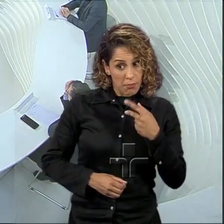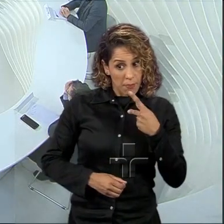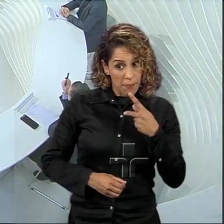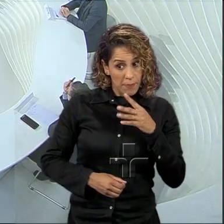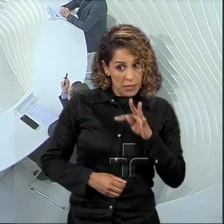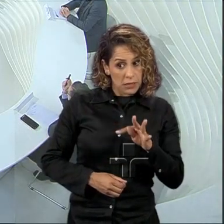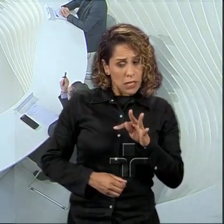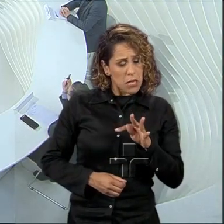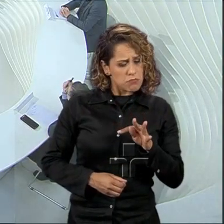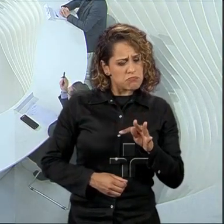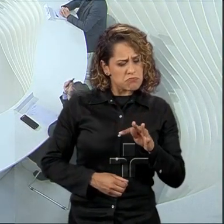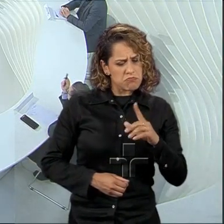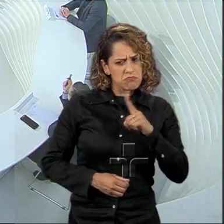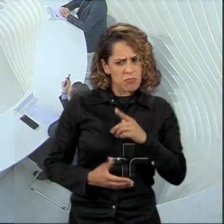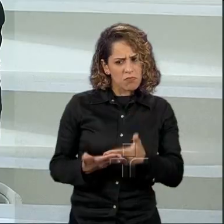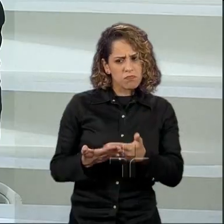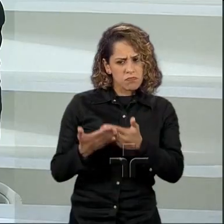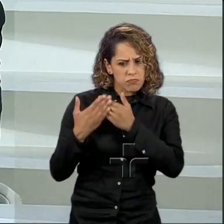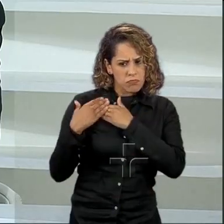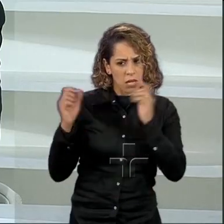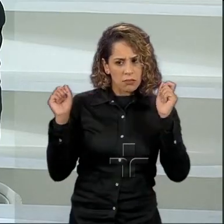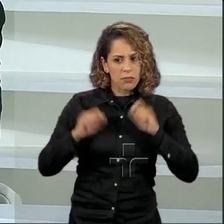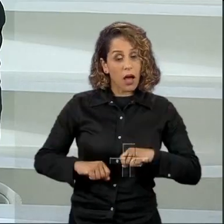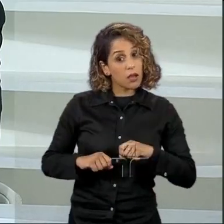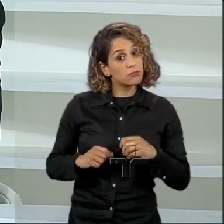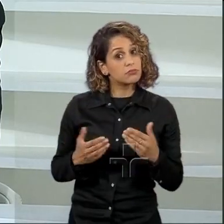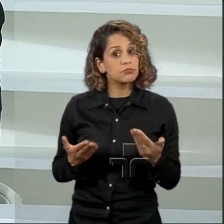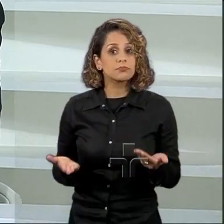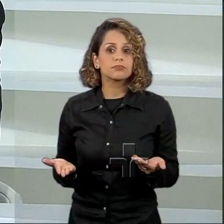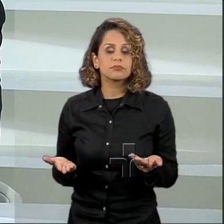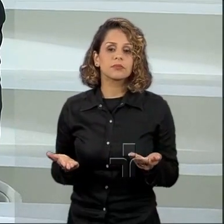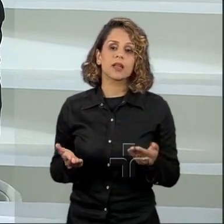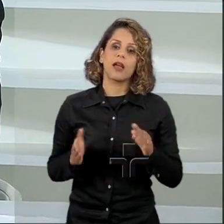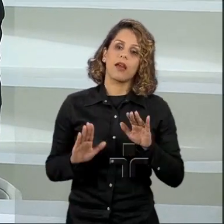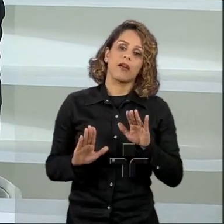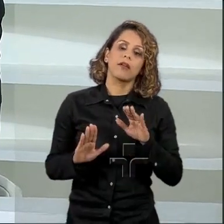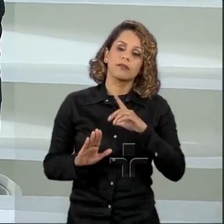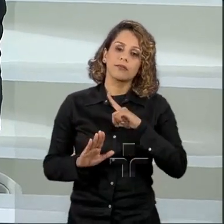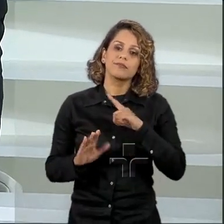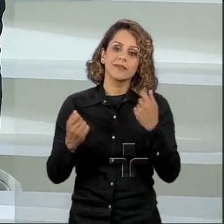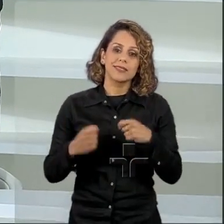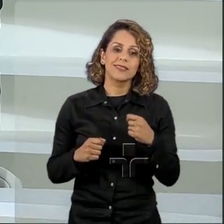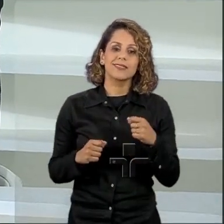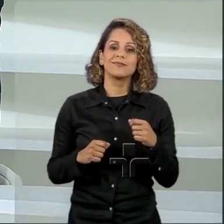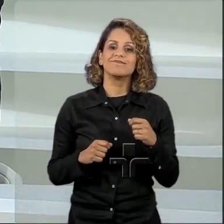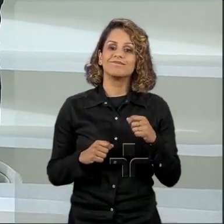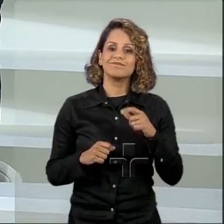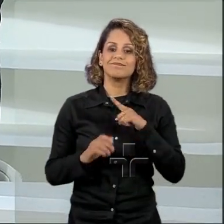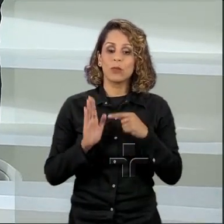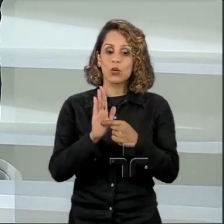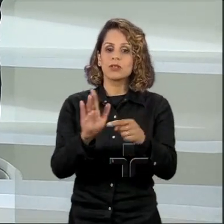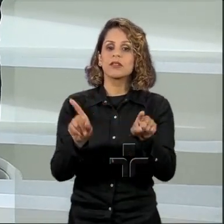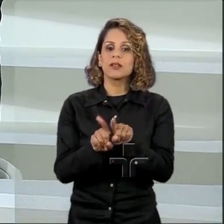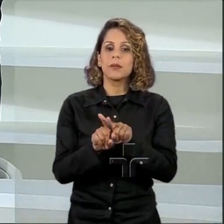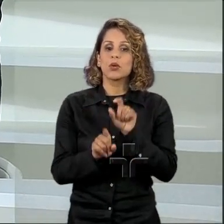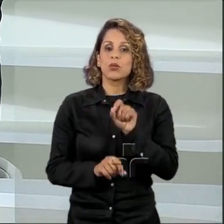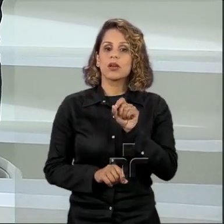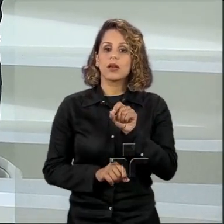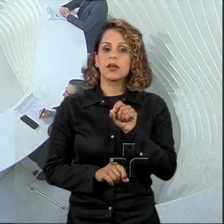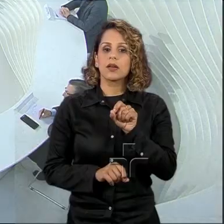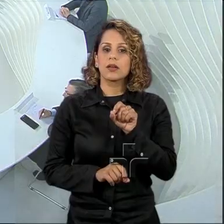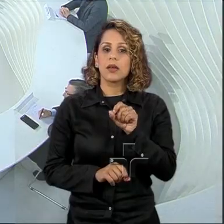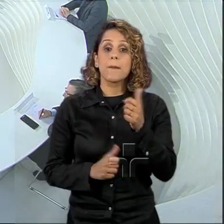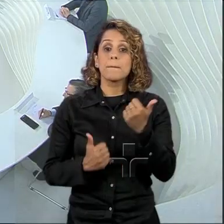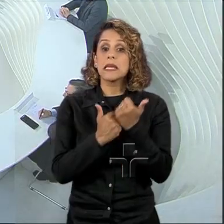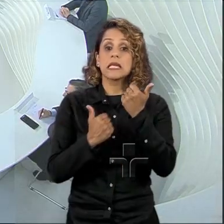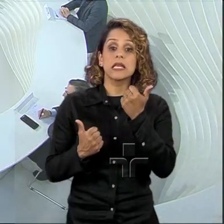tem responsabilidade. Vai ter que, mais do que sinalizar, vai ter que praticamente dizer quem vai ser o ministro. Eu acho, sabe o quê? Eu acho que não é o PT.